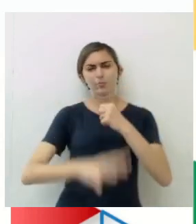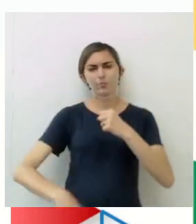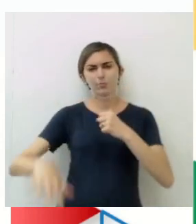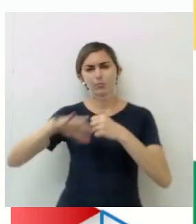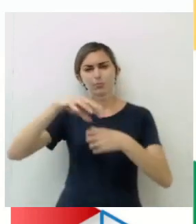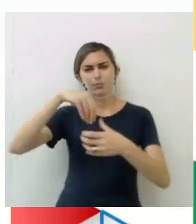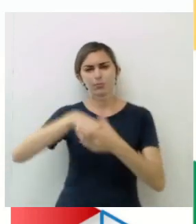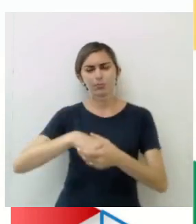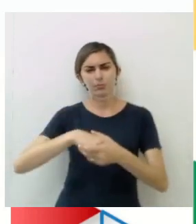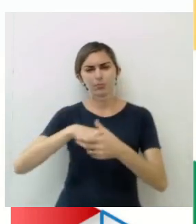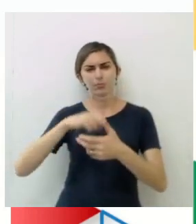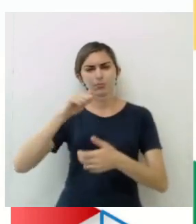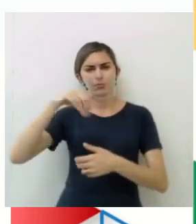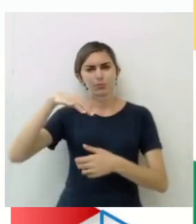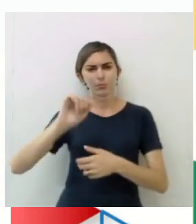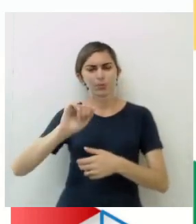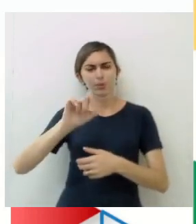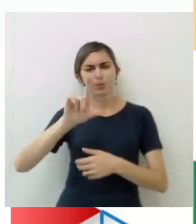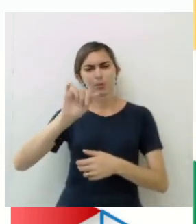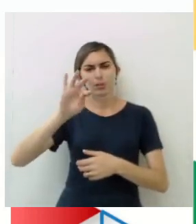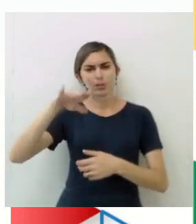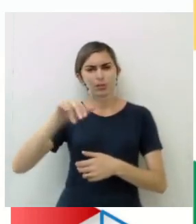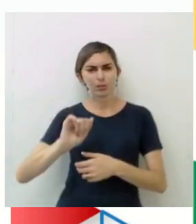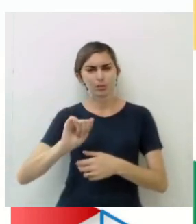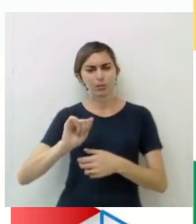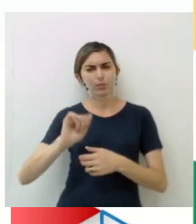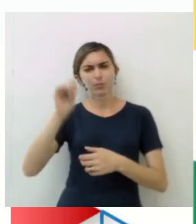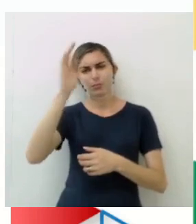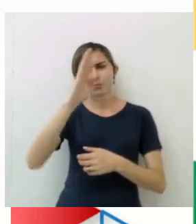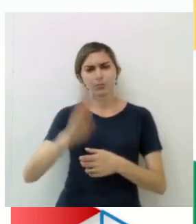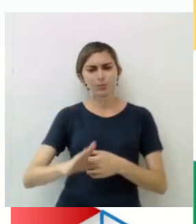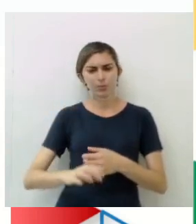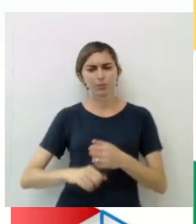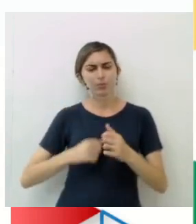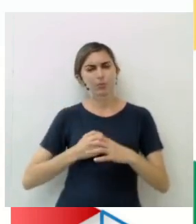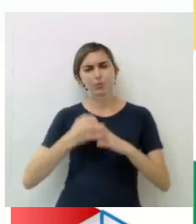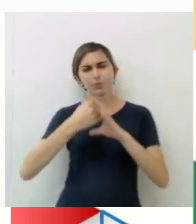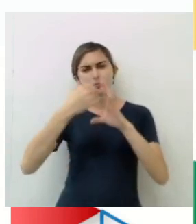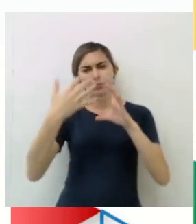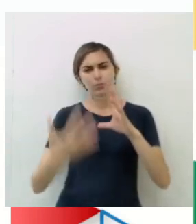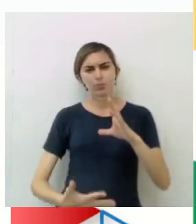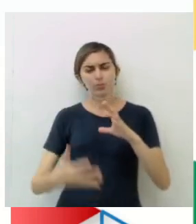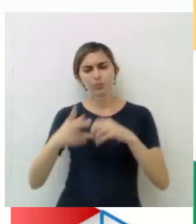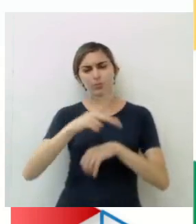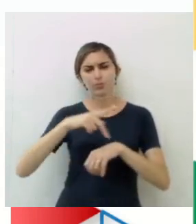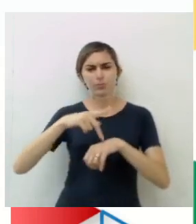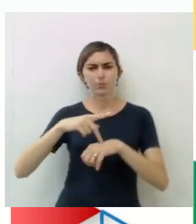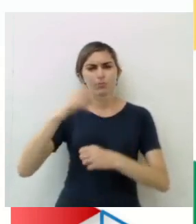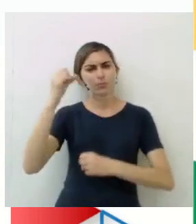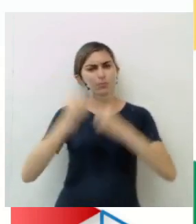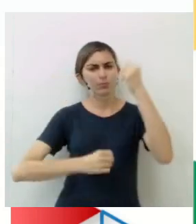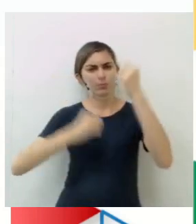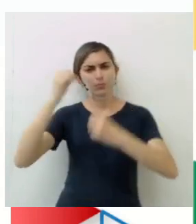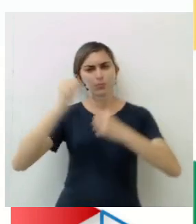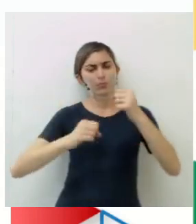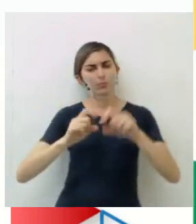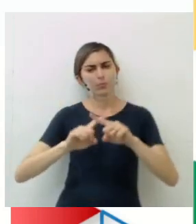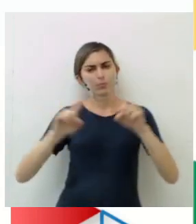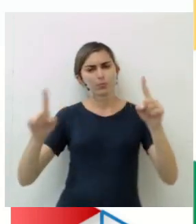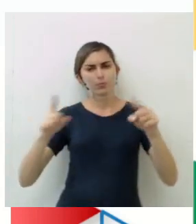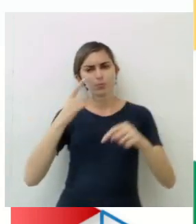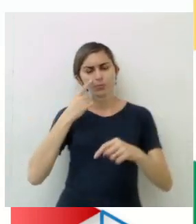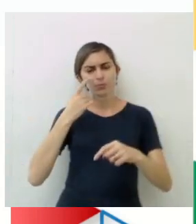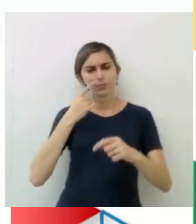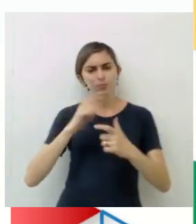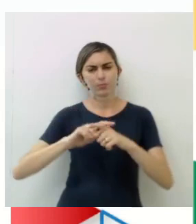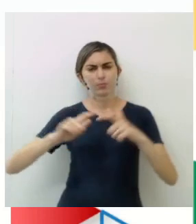Dentro da América Latina, o Brasil ele vai ser caracterizado como um país industrial. Porém, a gente vai ver que